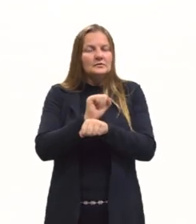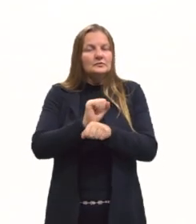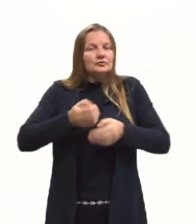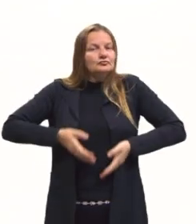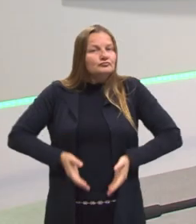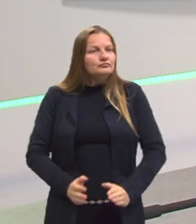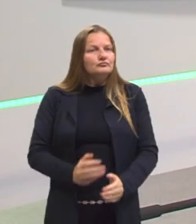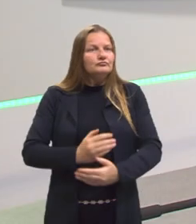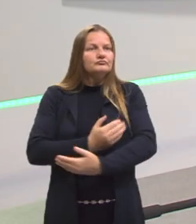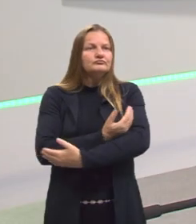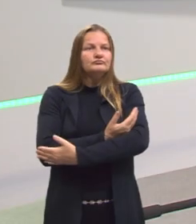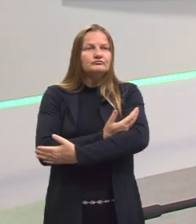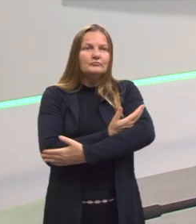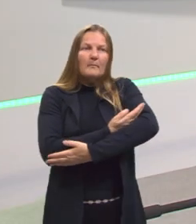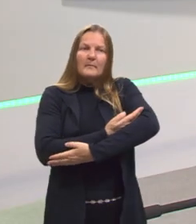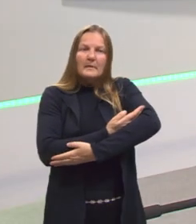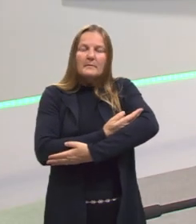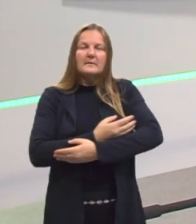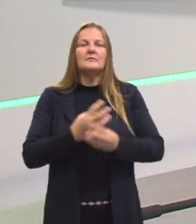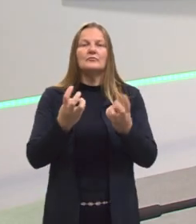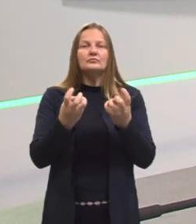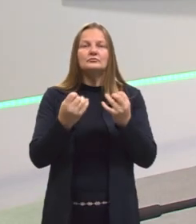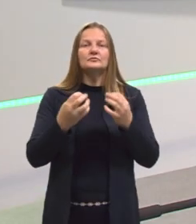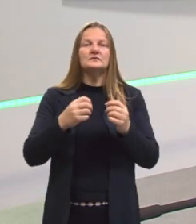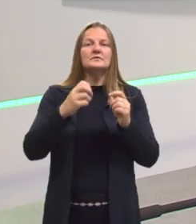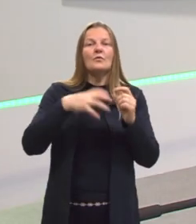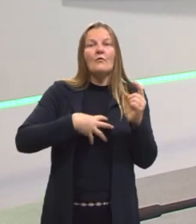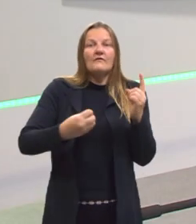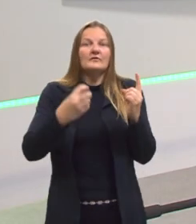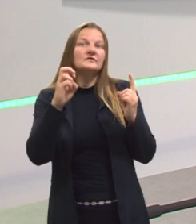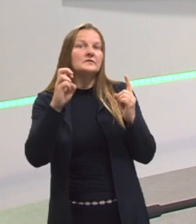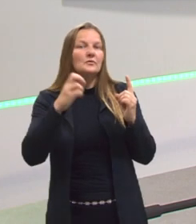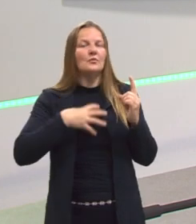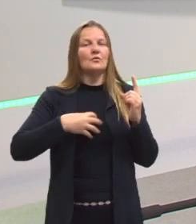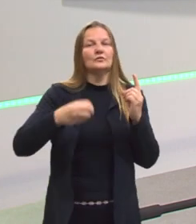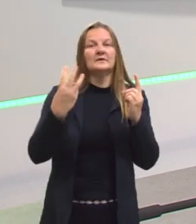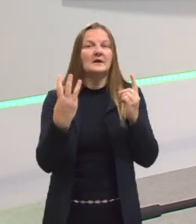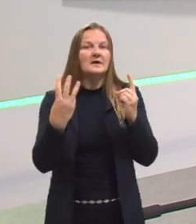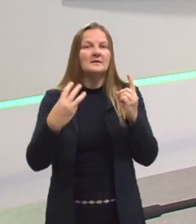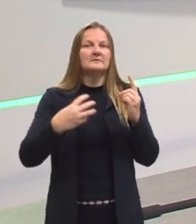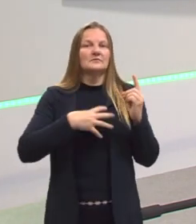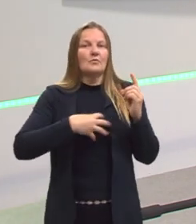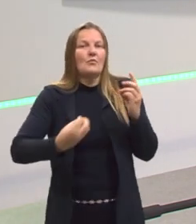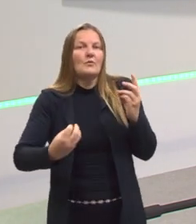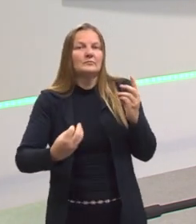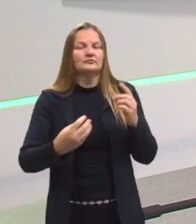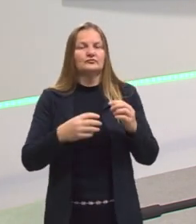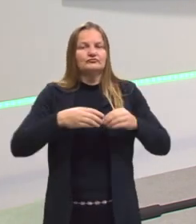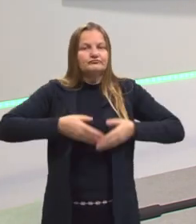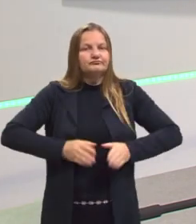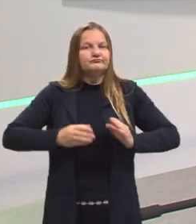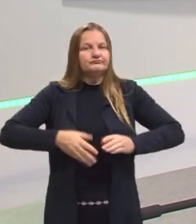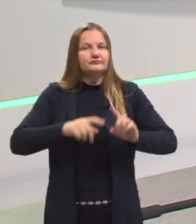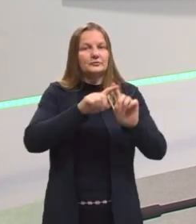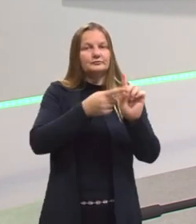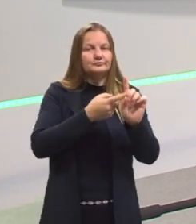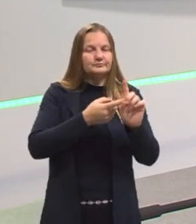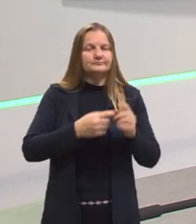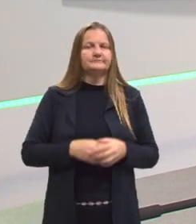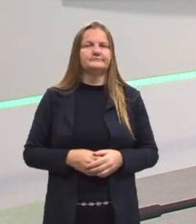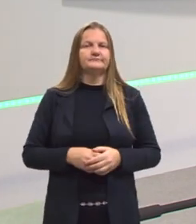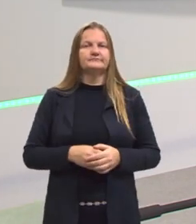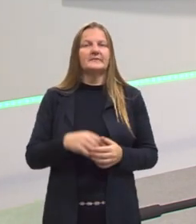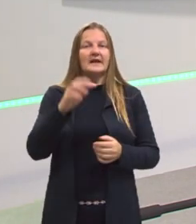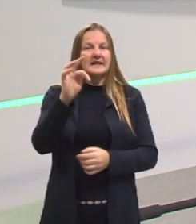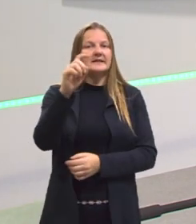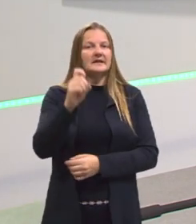nessa nesse período ela né tem a cinco filhos ela tem a três filhos né ela teria Dois Filhos e assim vai tá a